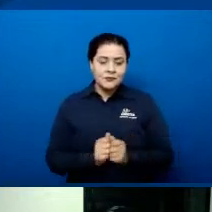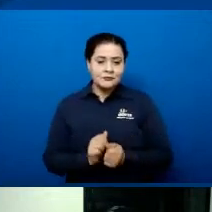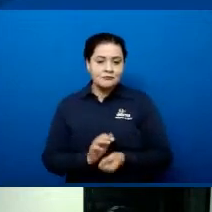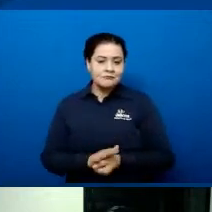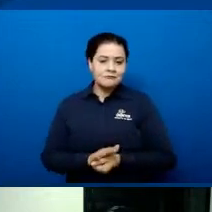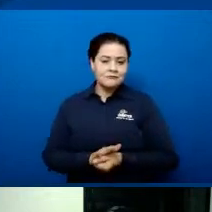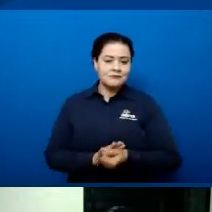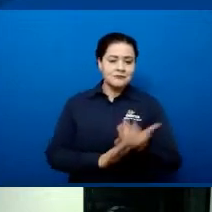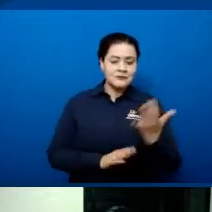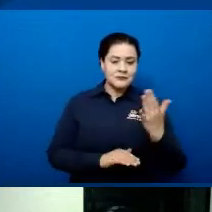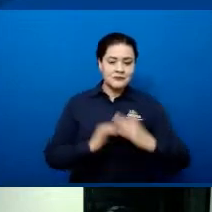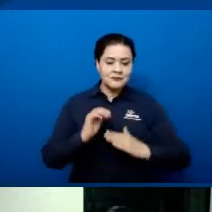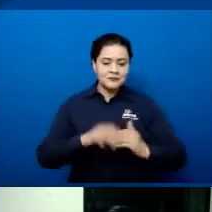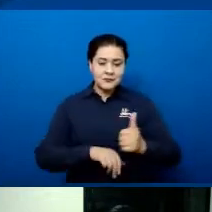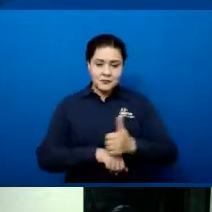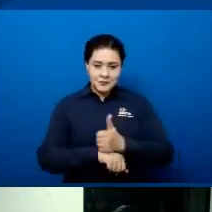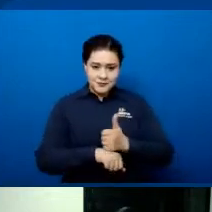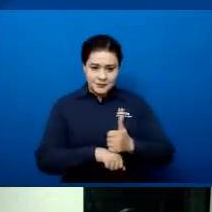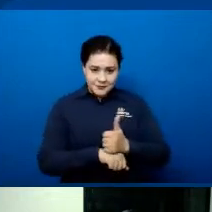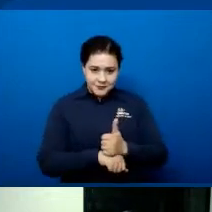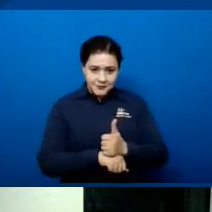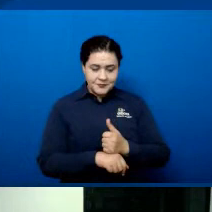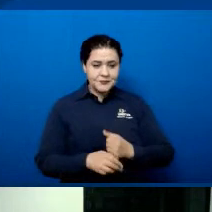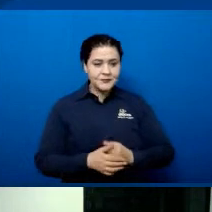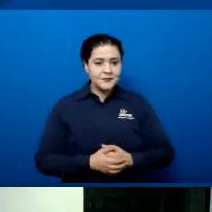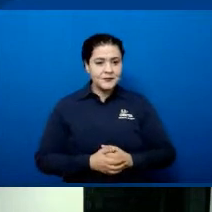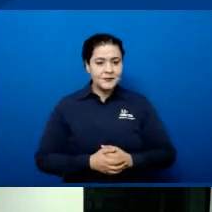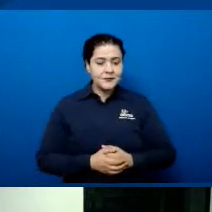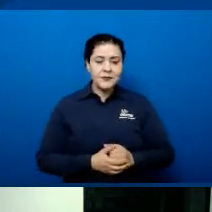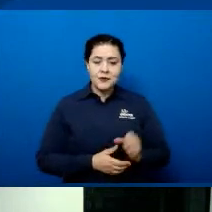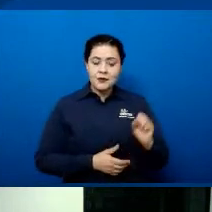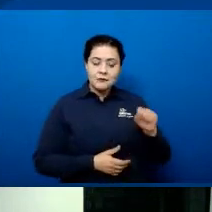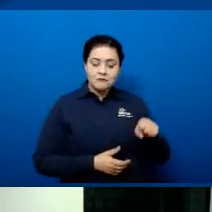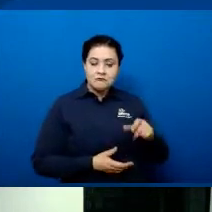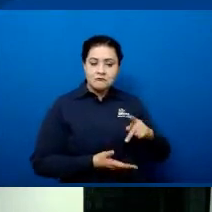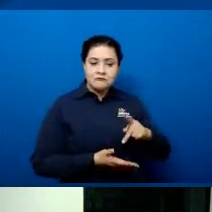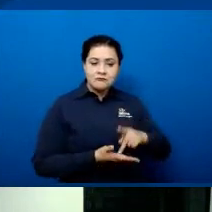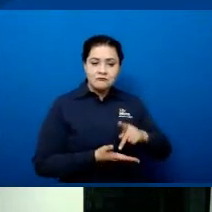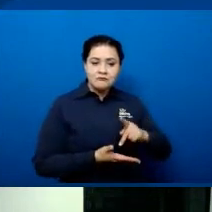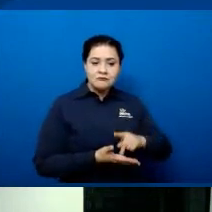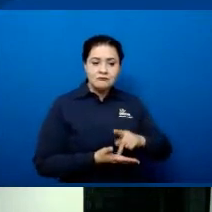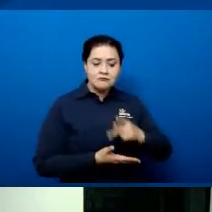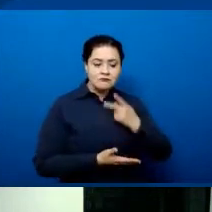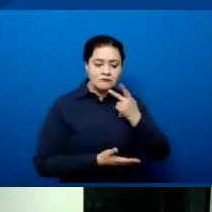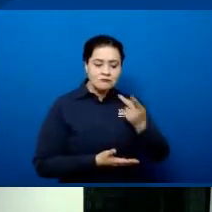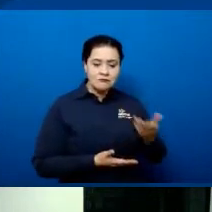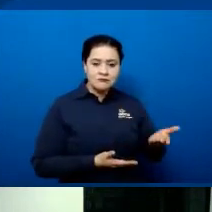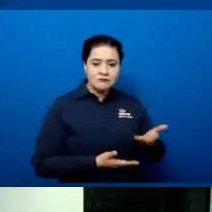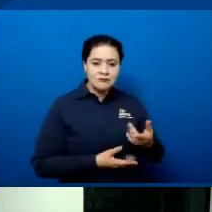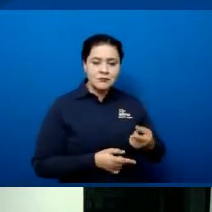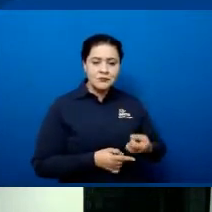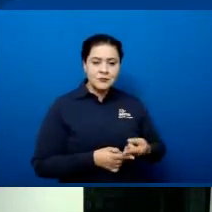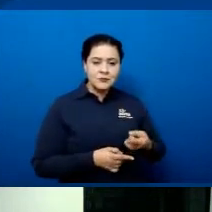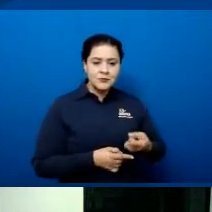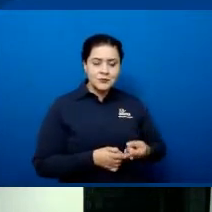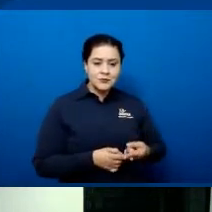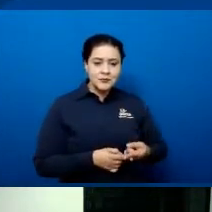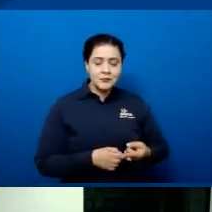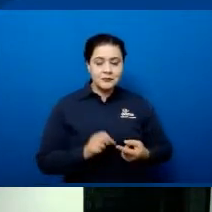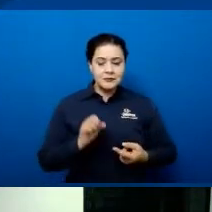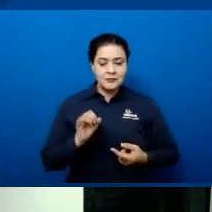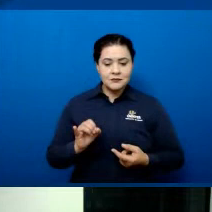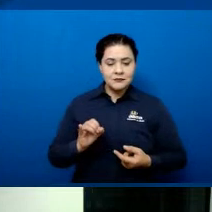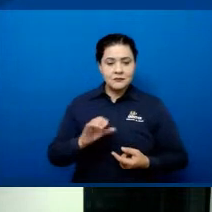vários profissionais, né. É, exatamente, isso é uma questão que eu ia falar hoje. A gente, quando